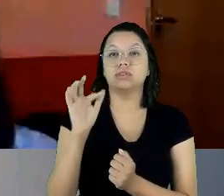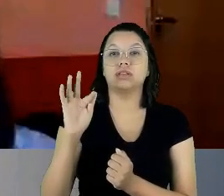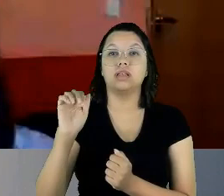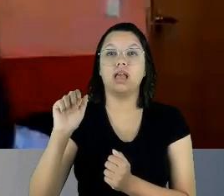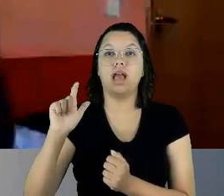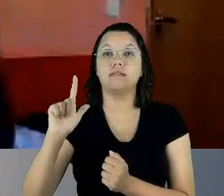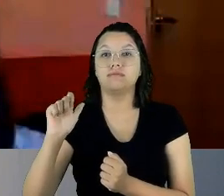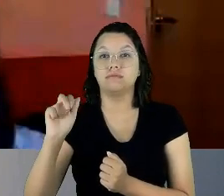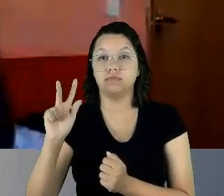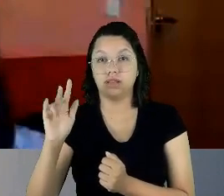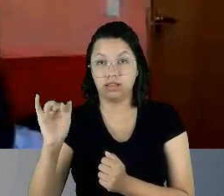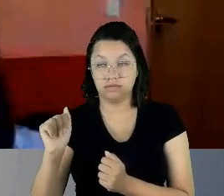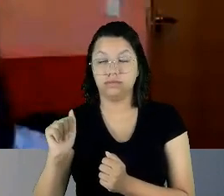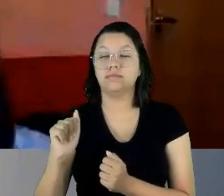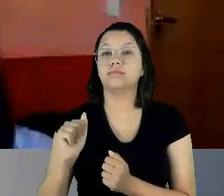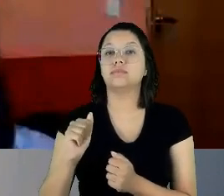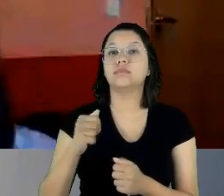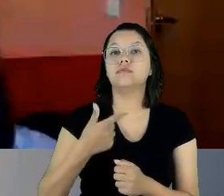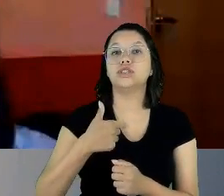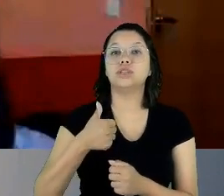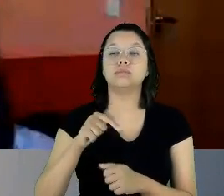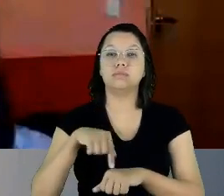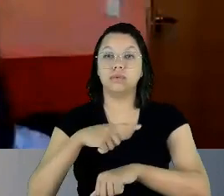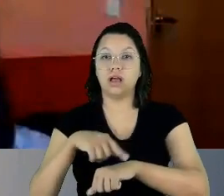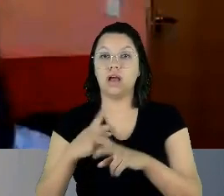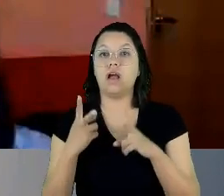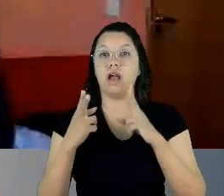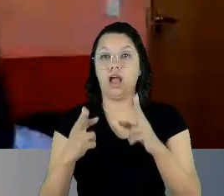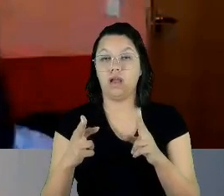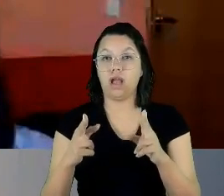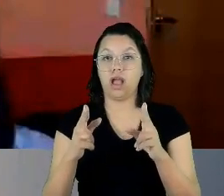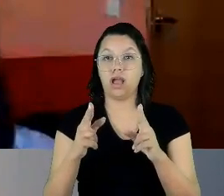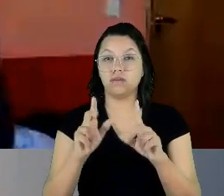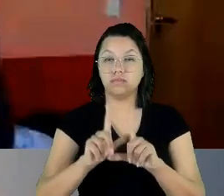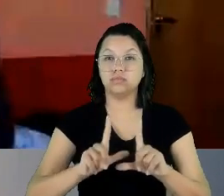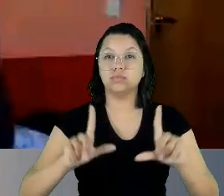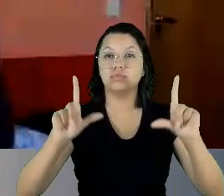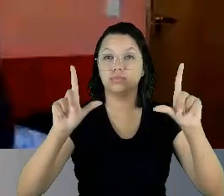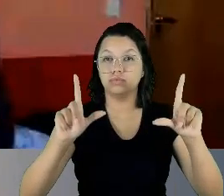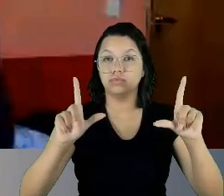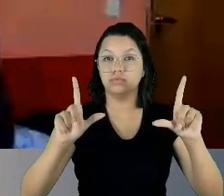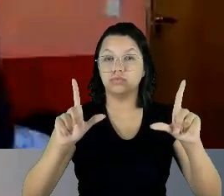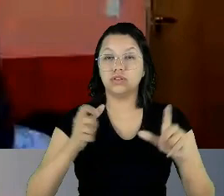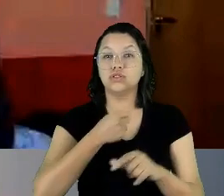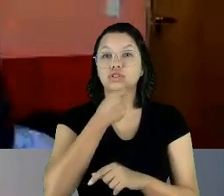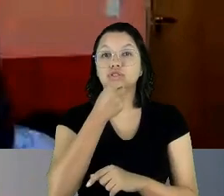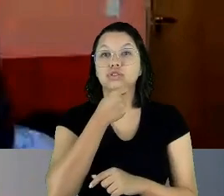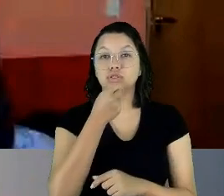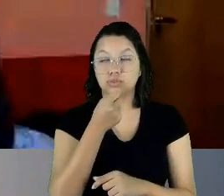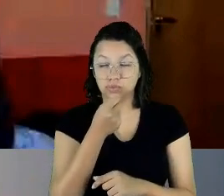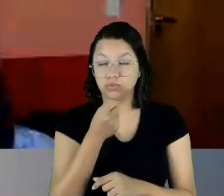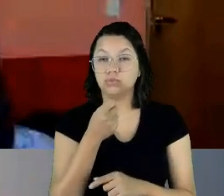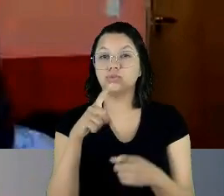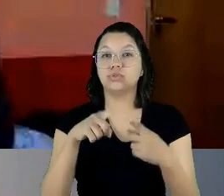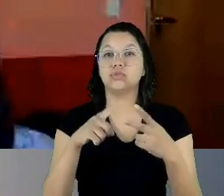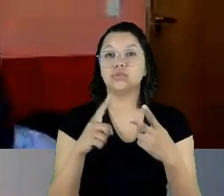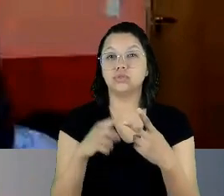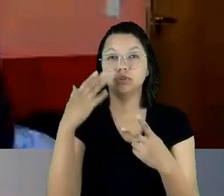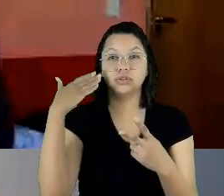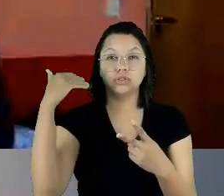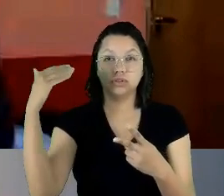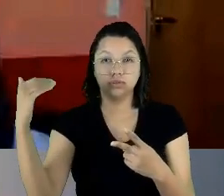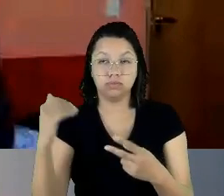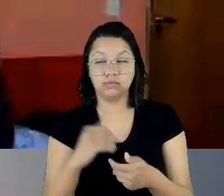Oliveira. E às 21 horas, também amanhã, pela mesma plataforma, um show de Larissa Luz, com participação especialíssima de